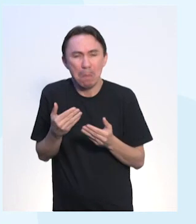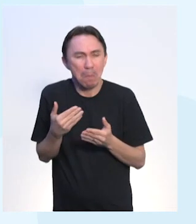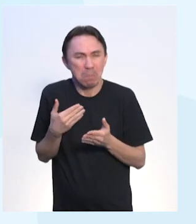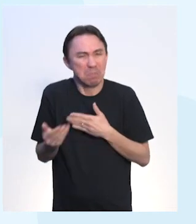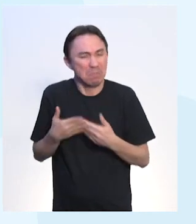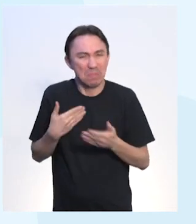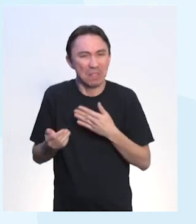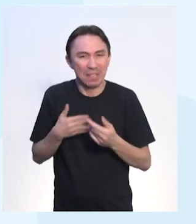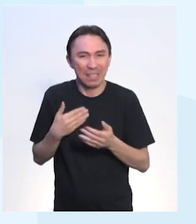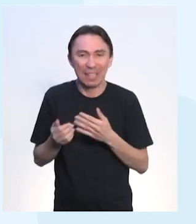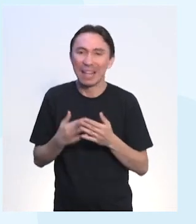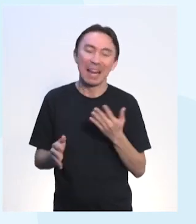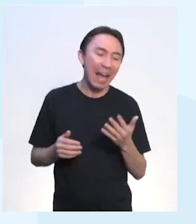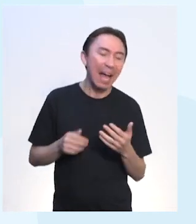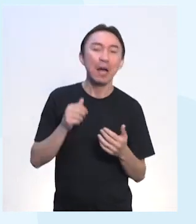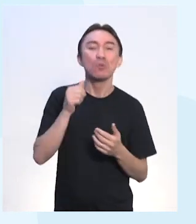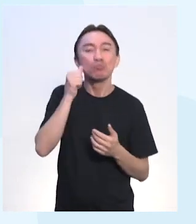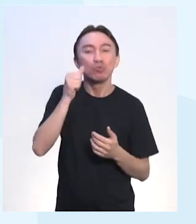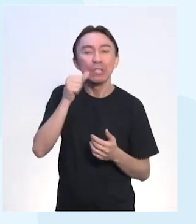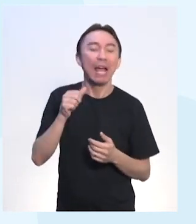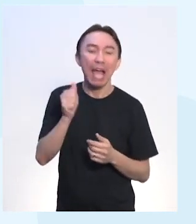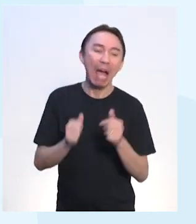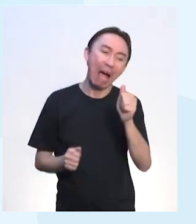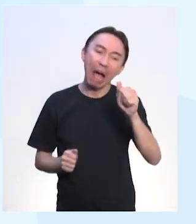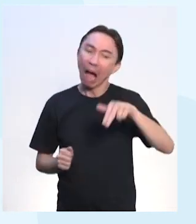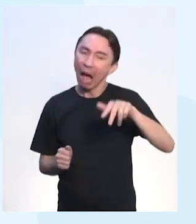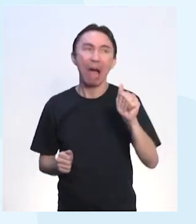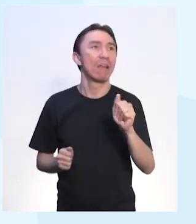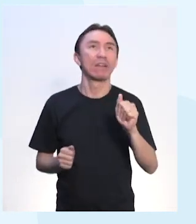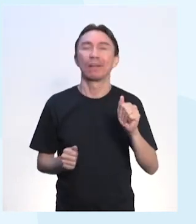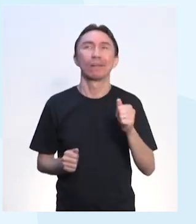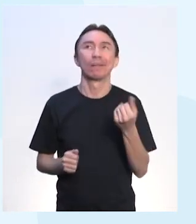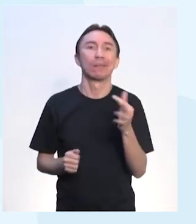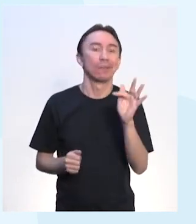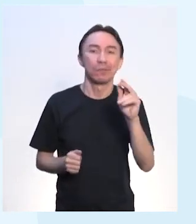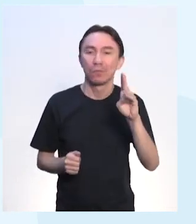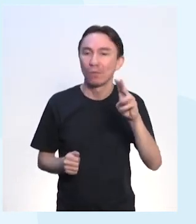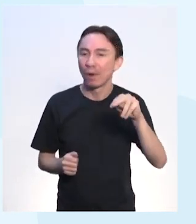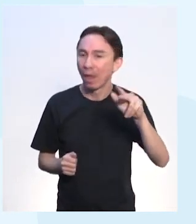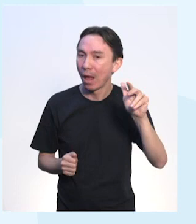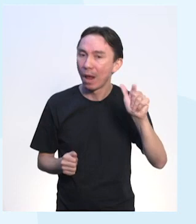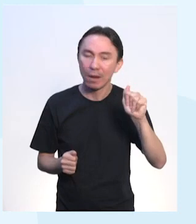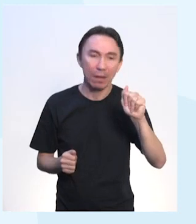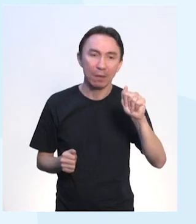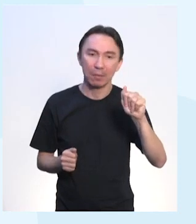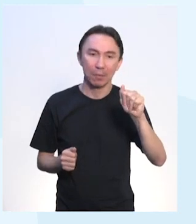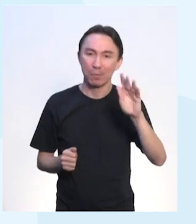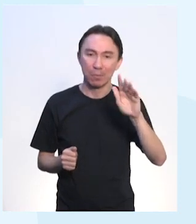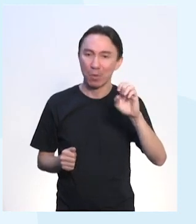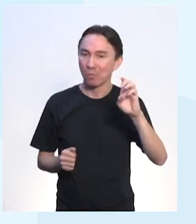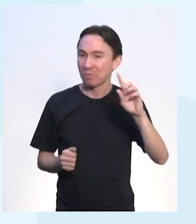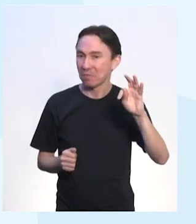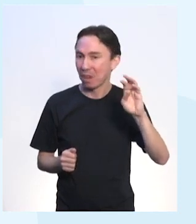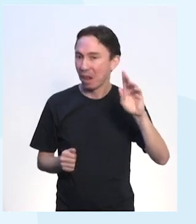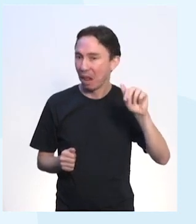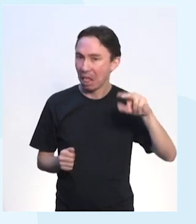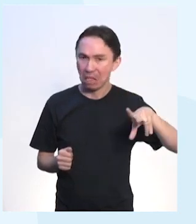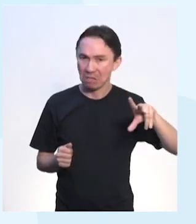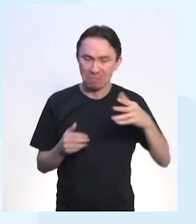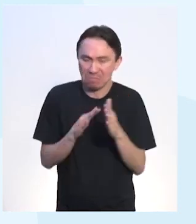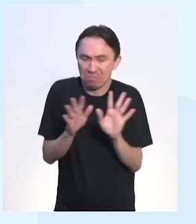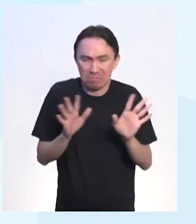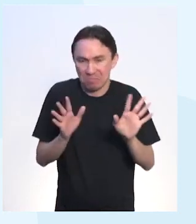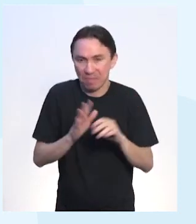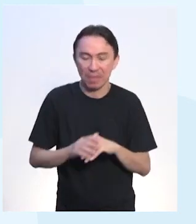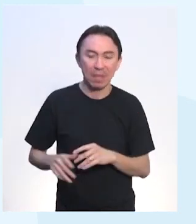a menina é a Ana, a fulana e a Beltrana. Importa que são meninas. E o menino não